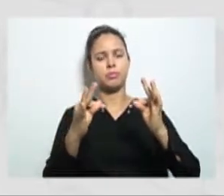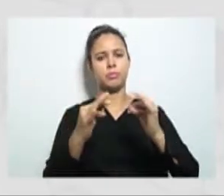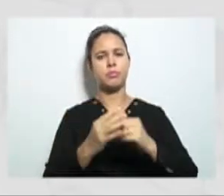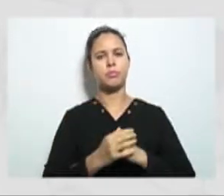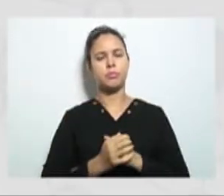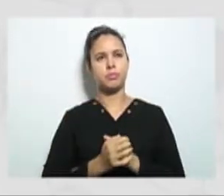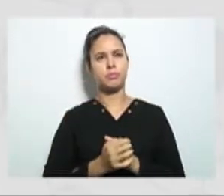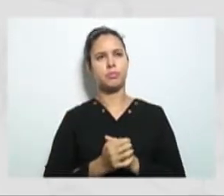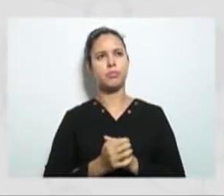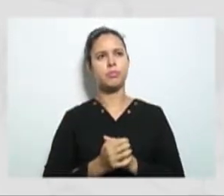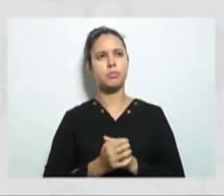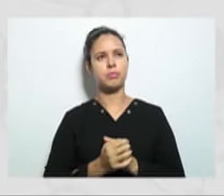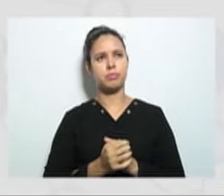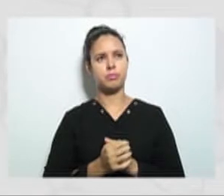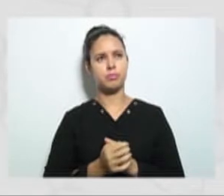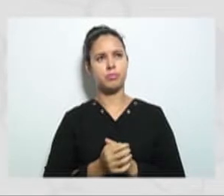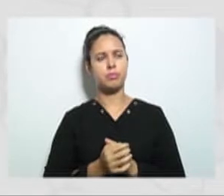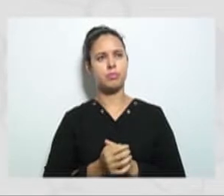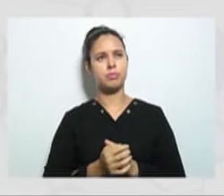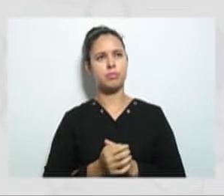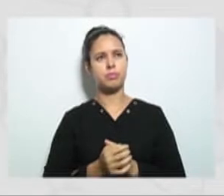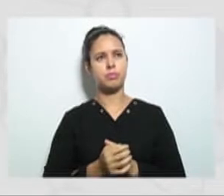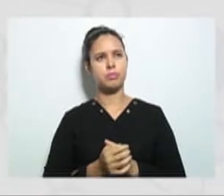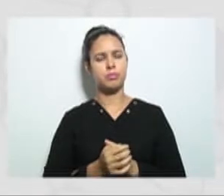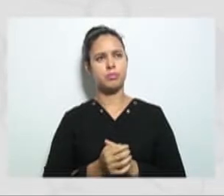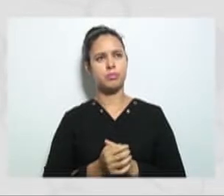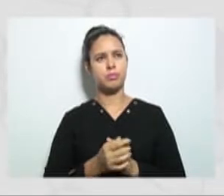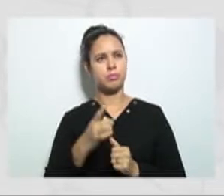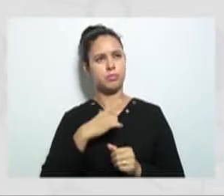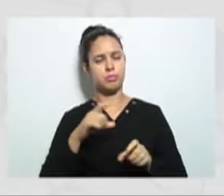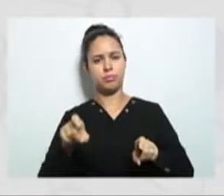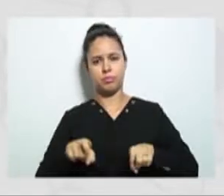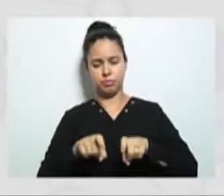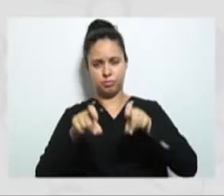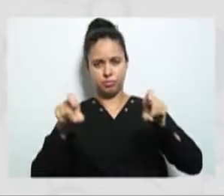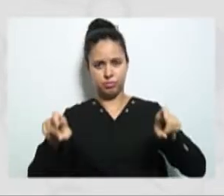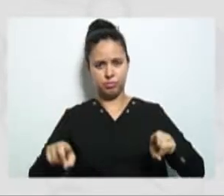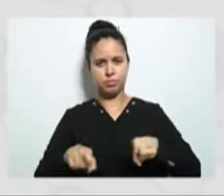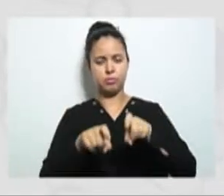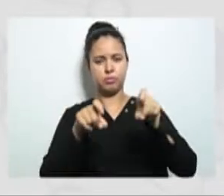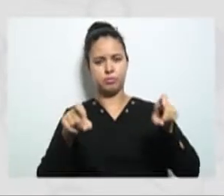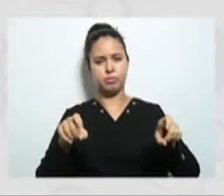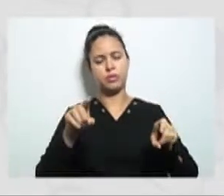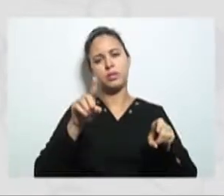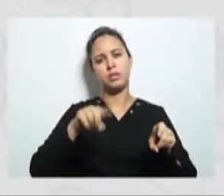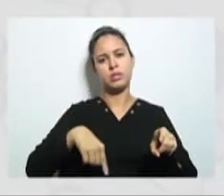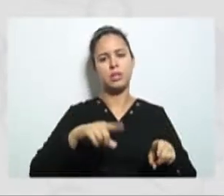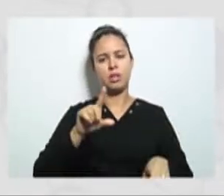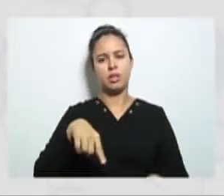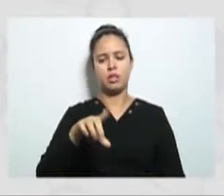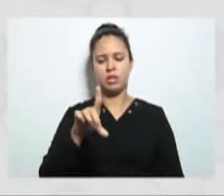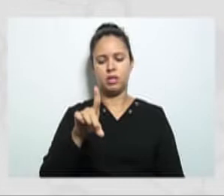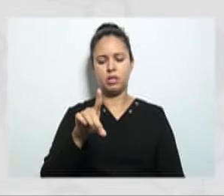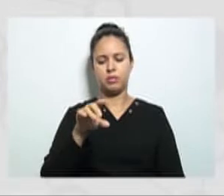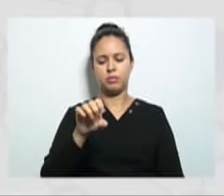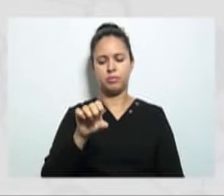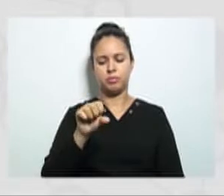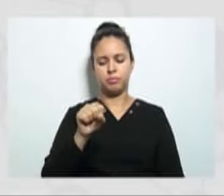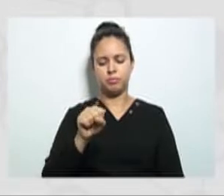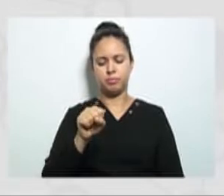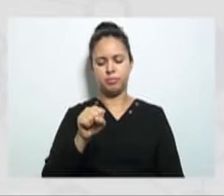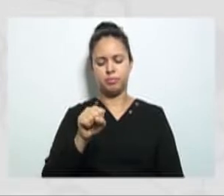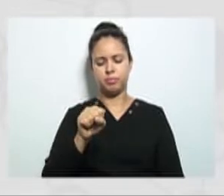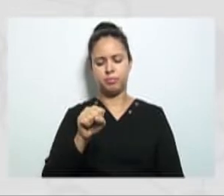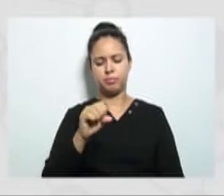aqui, à esquerda, tá, gente? Aí no canto superior à esquerda, a gente chama de desktop, computador pessoal